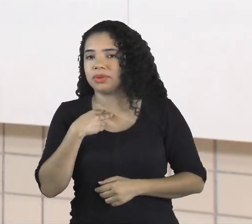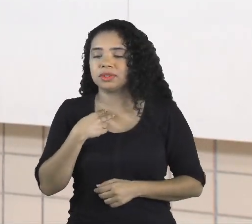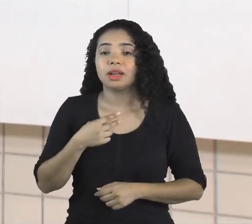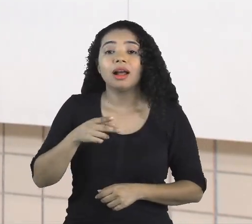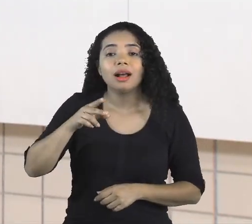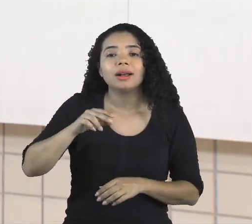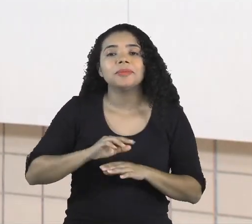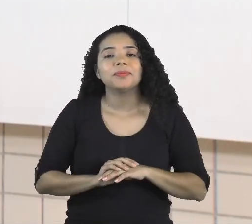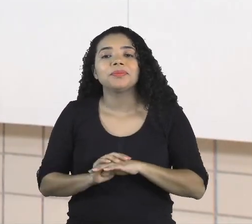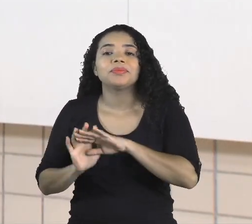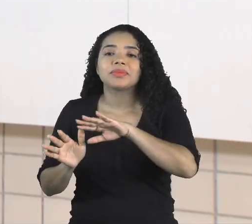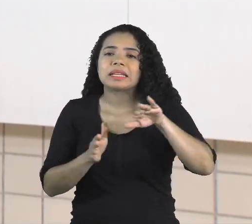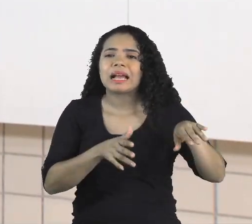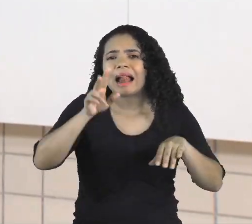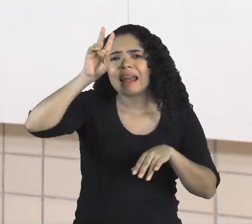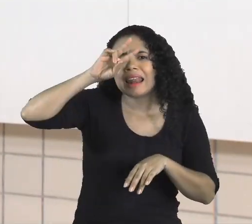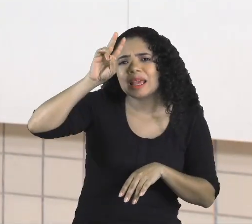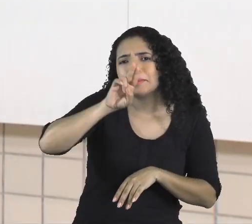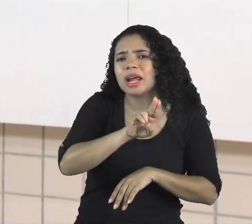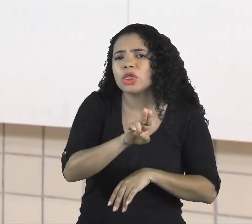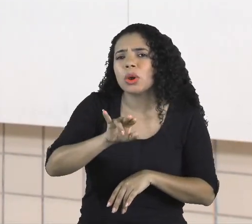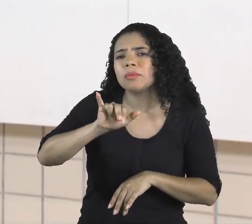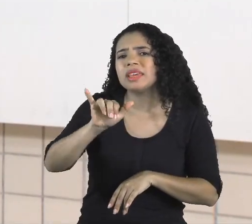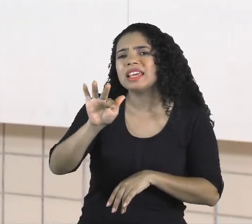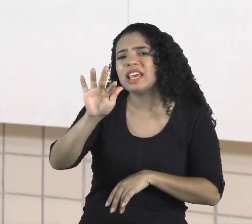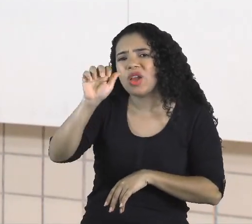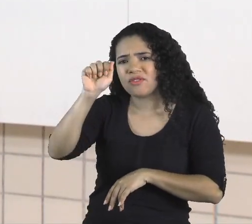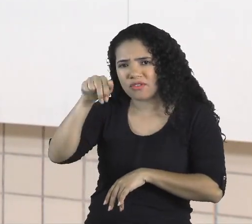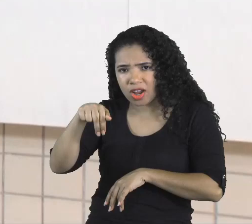nome bem complicado. Ó,